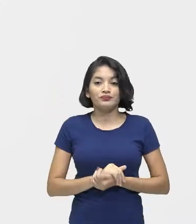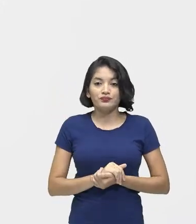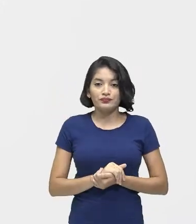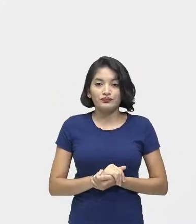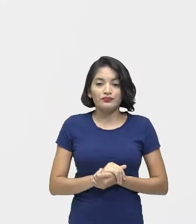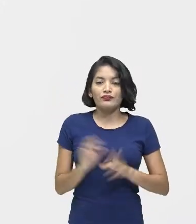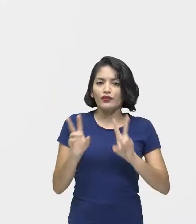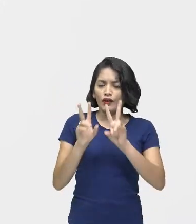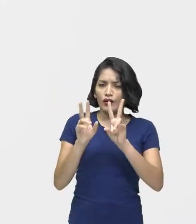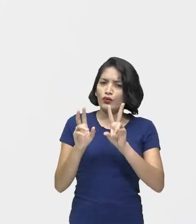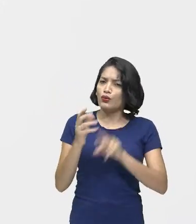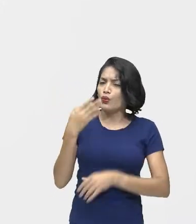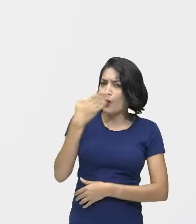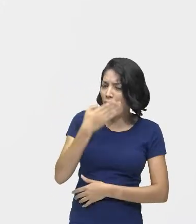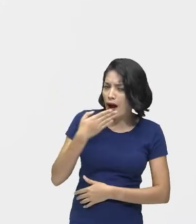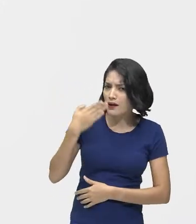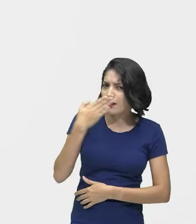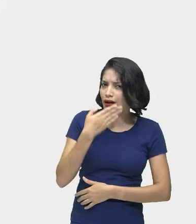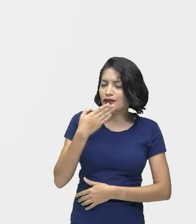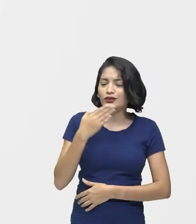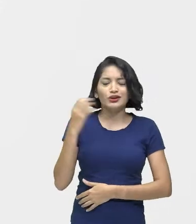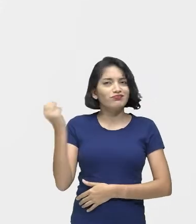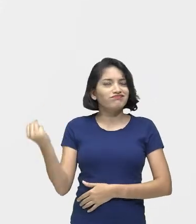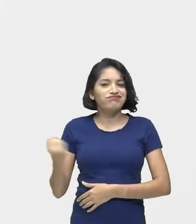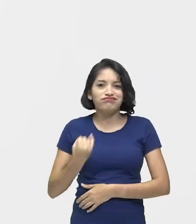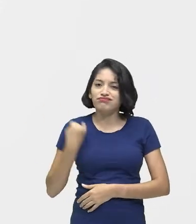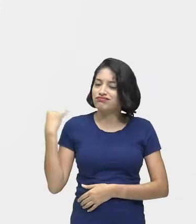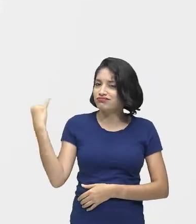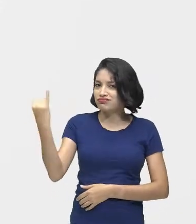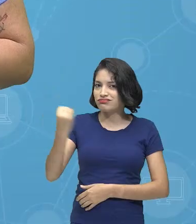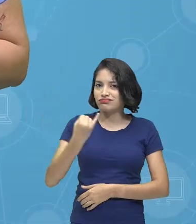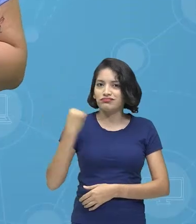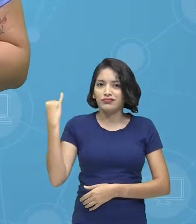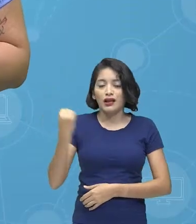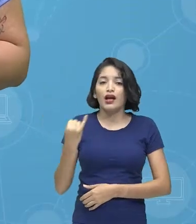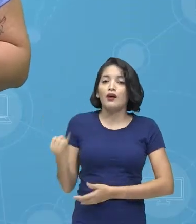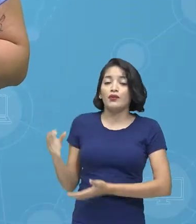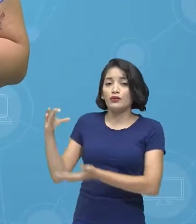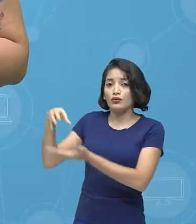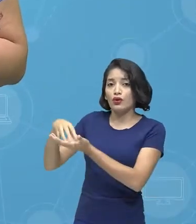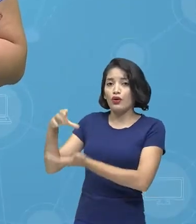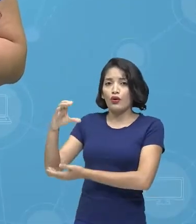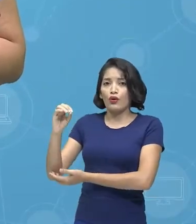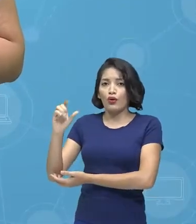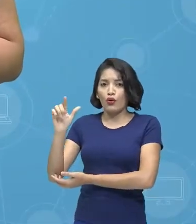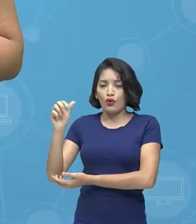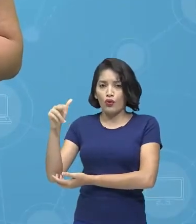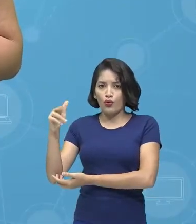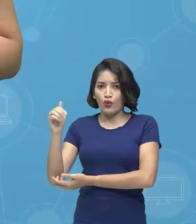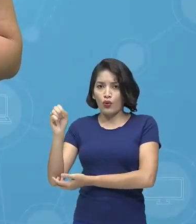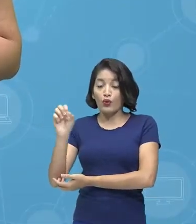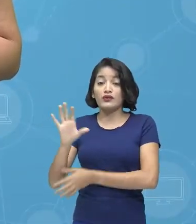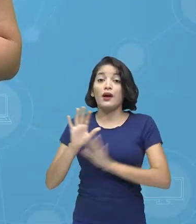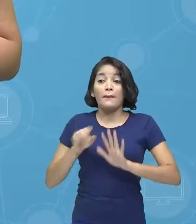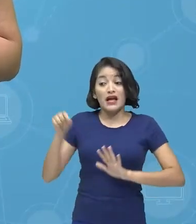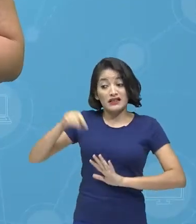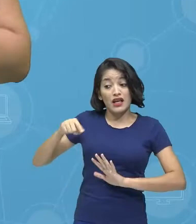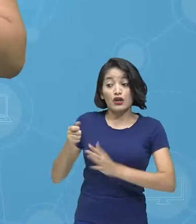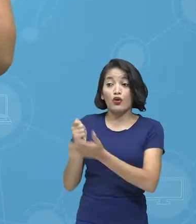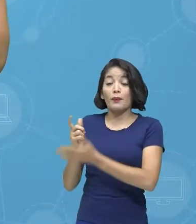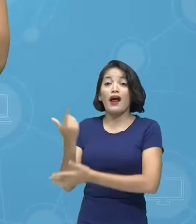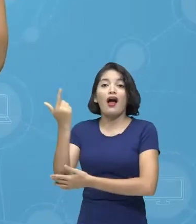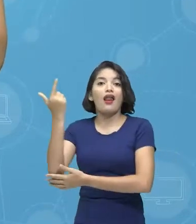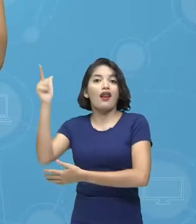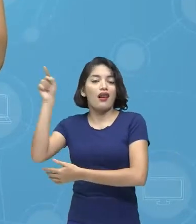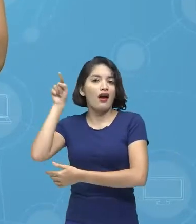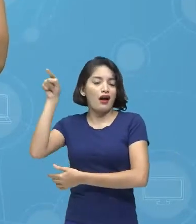Esse açúcar, gente, ele era fundamental para os colonos, mas eles compravam açúcar francês, lá